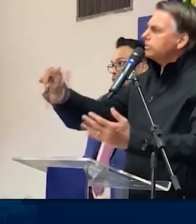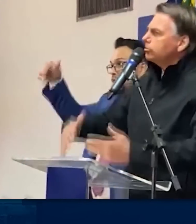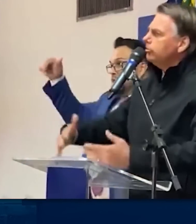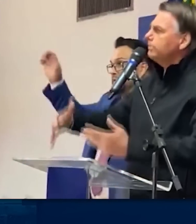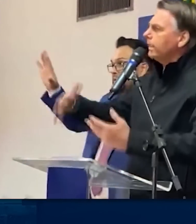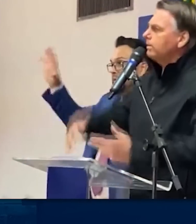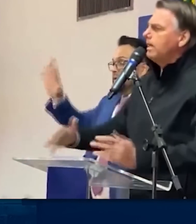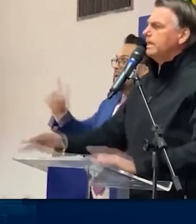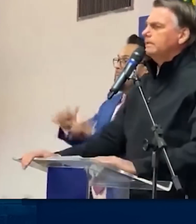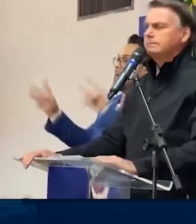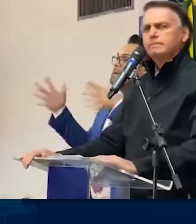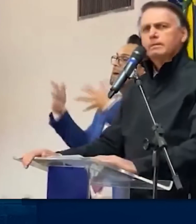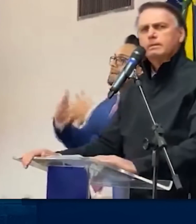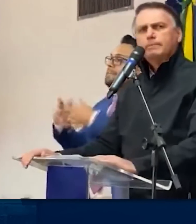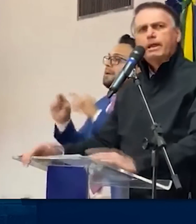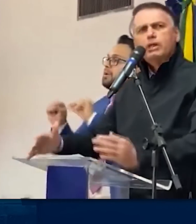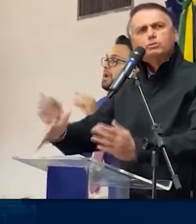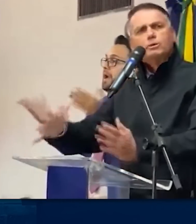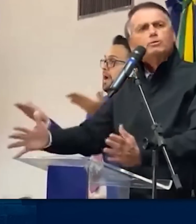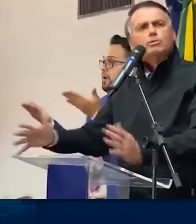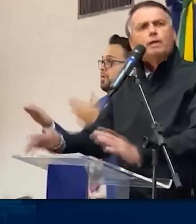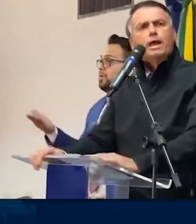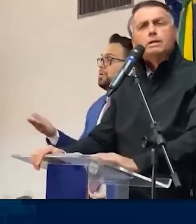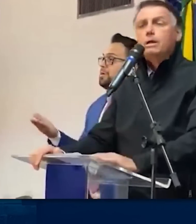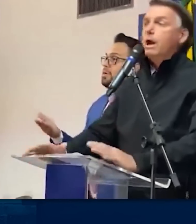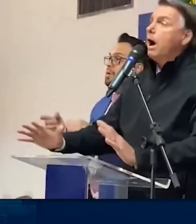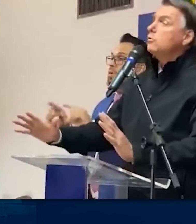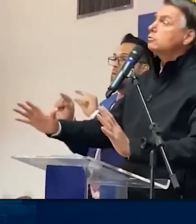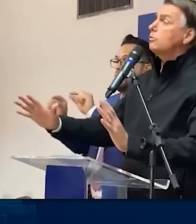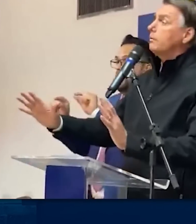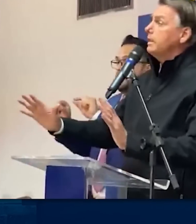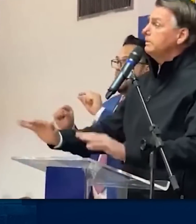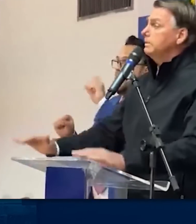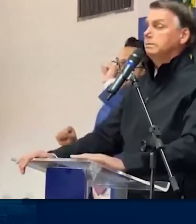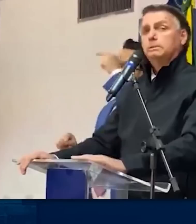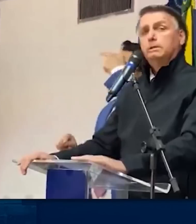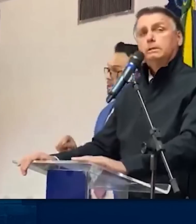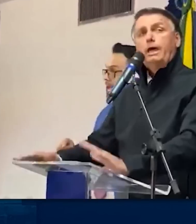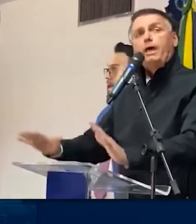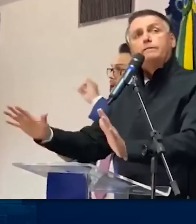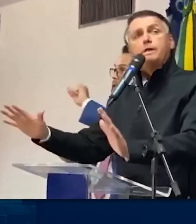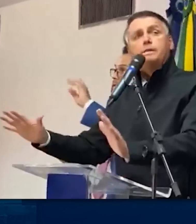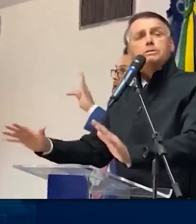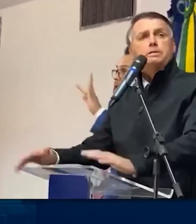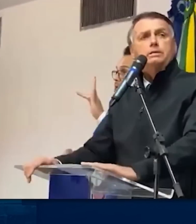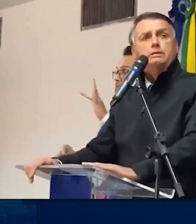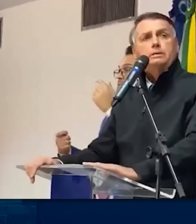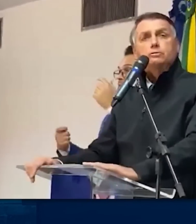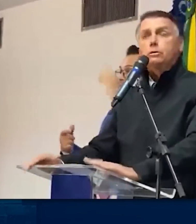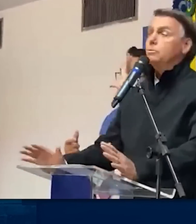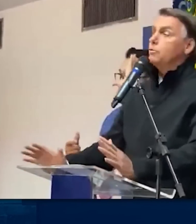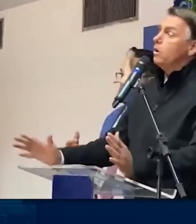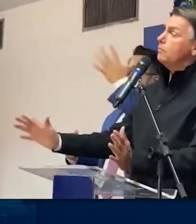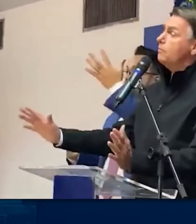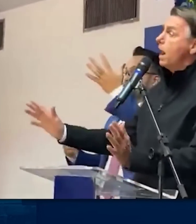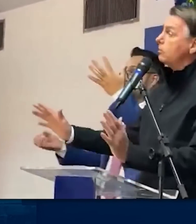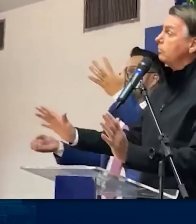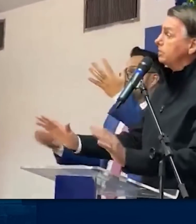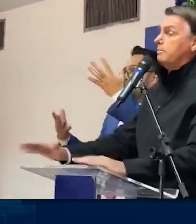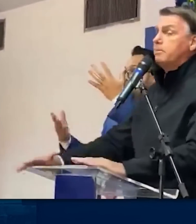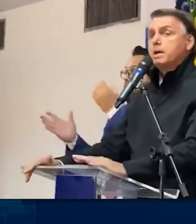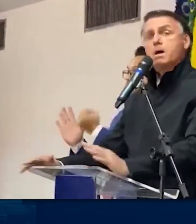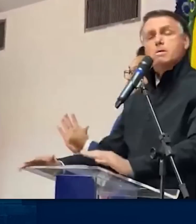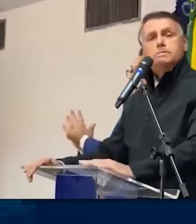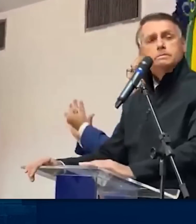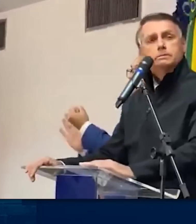a sombra agora aos o preso deve Decidir sobre o novo